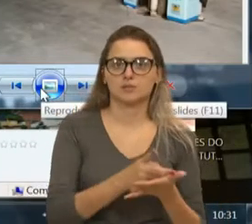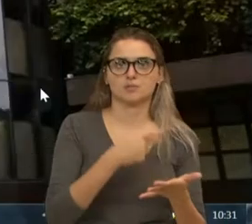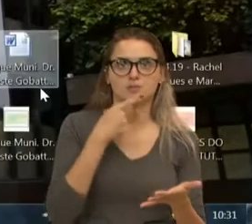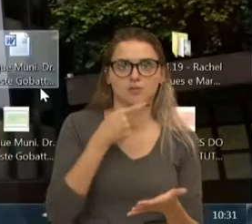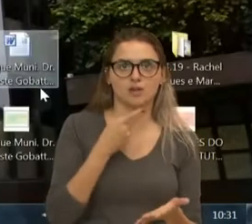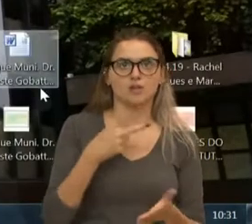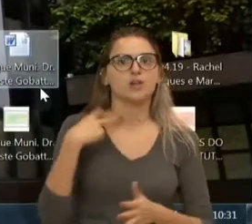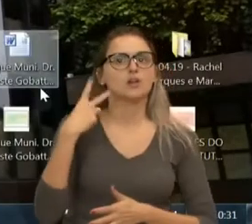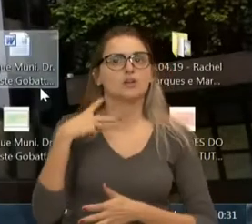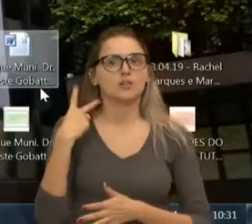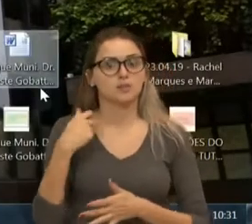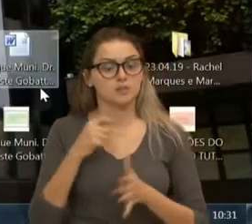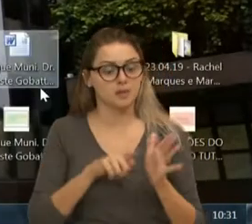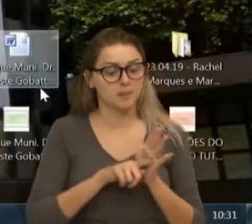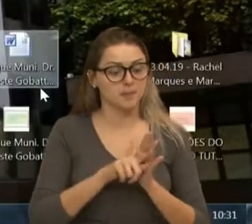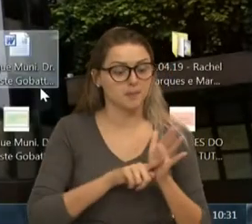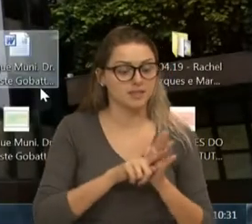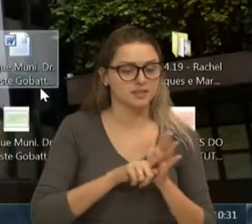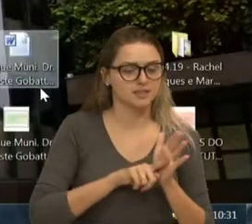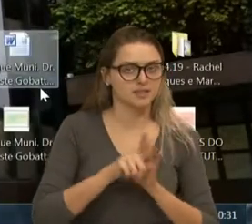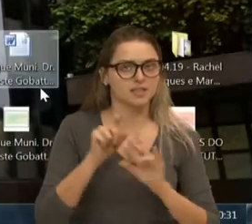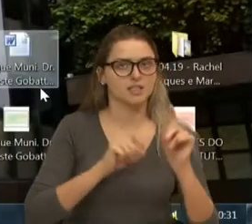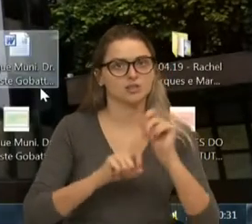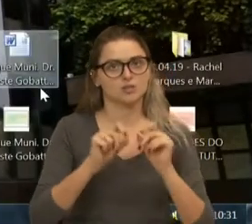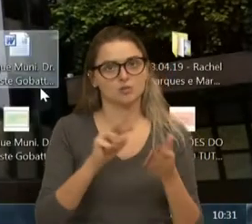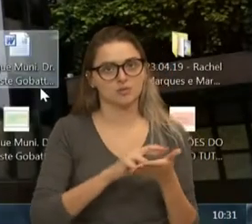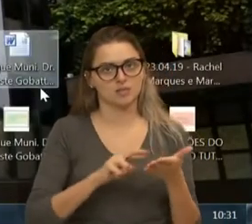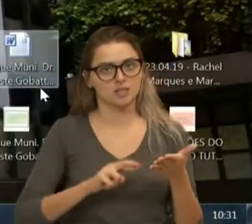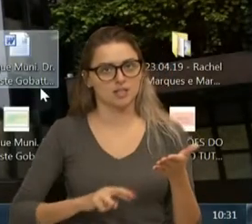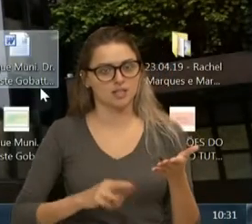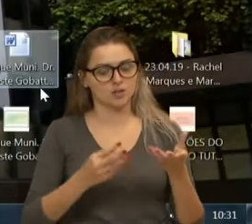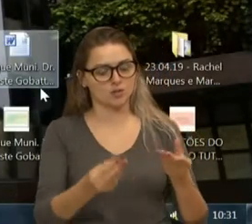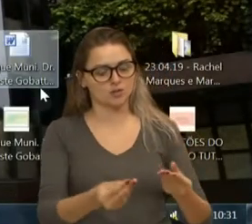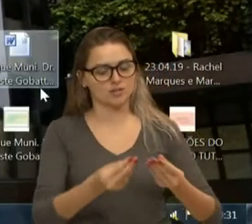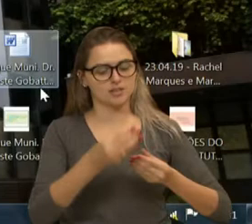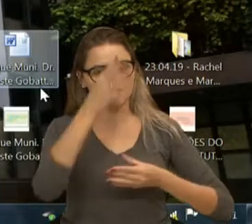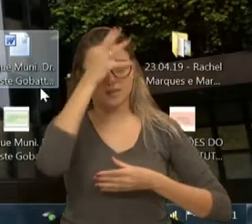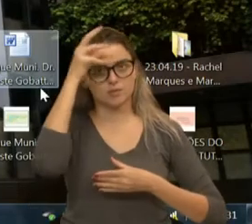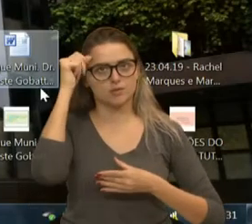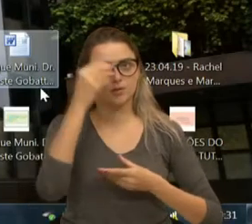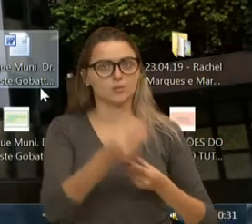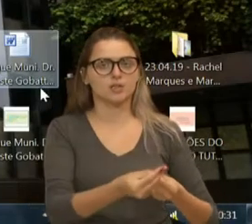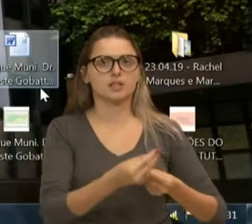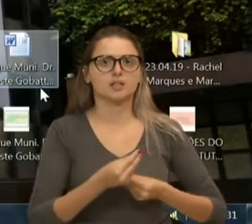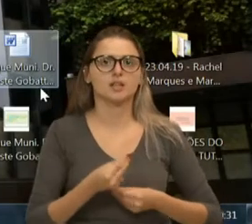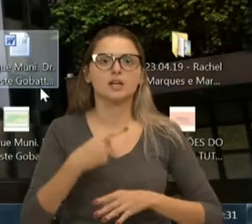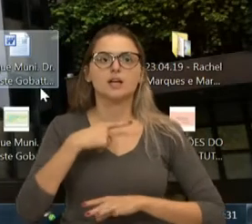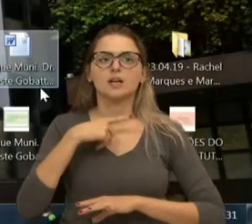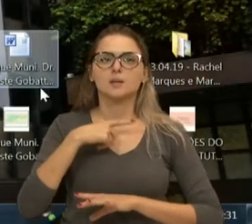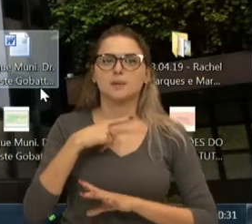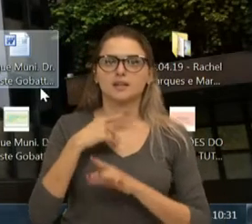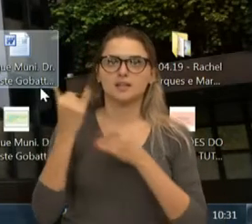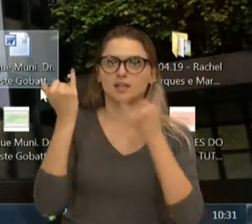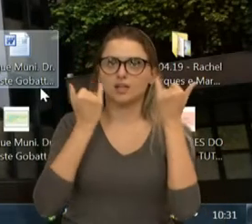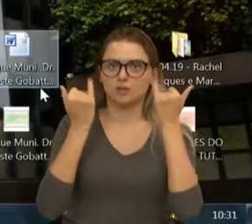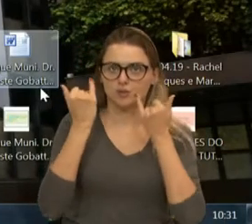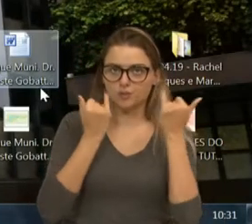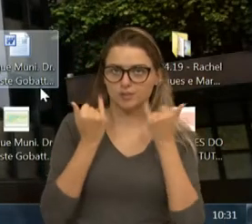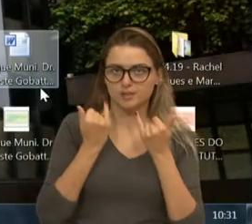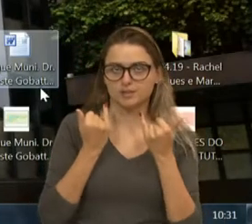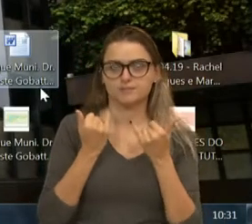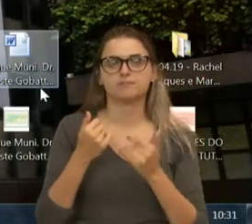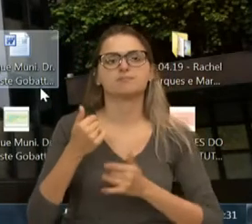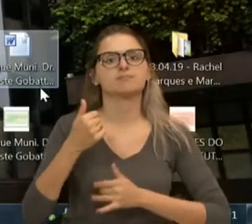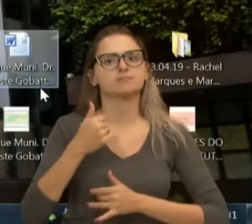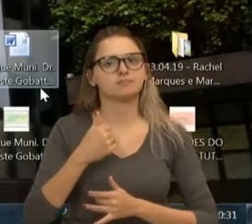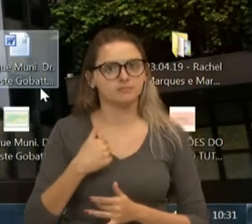vereadores têm que se debruçar, às vezes, sobre os relatórios que são encaminhados pelo Executivo, para que tenham acesso às informações. E eu